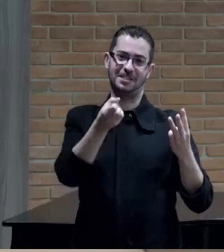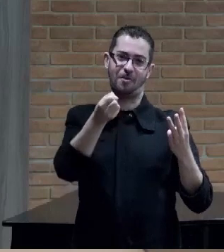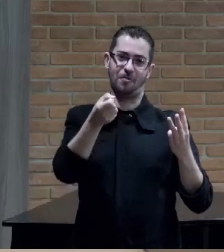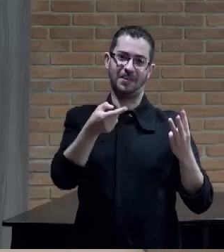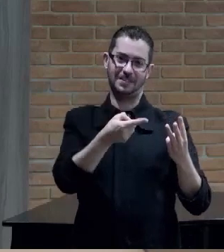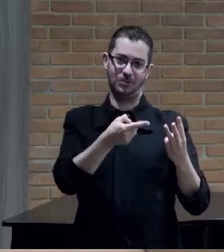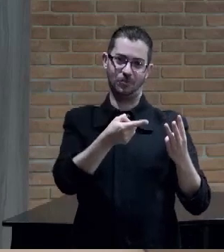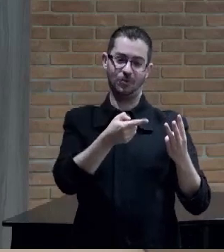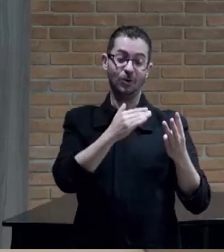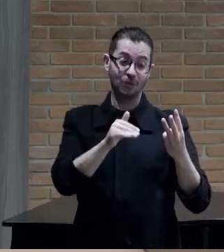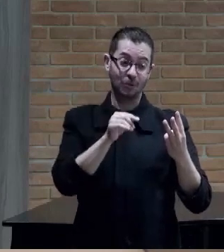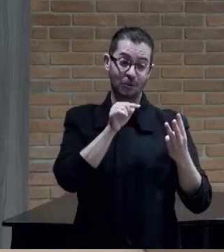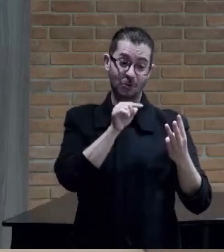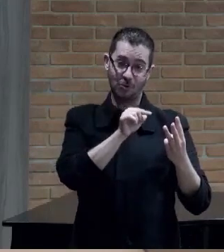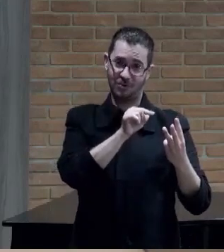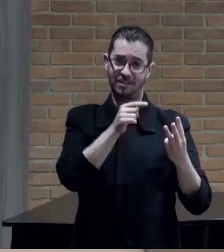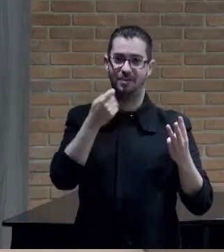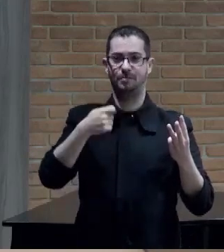poder.